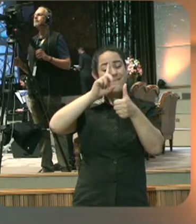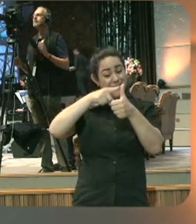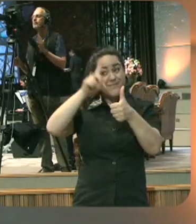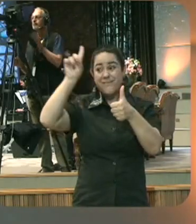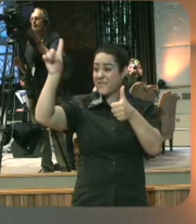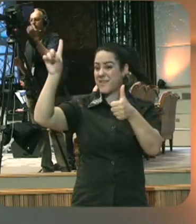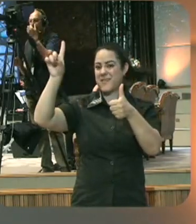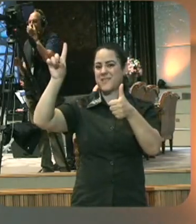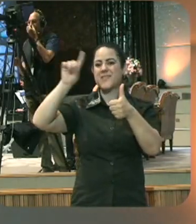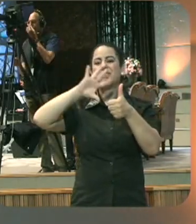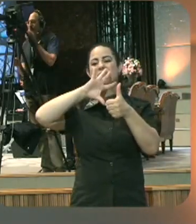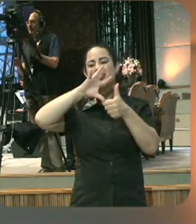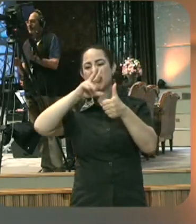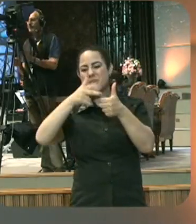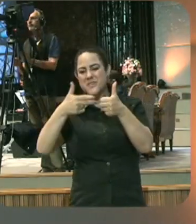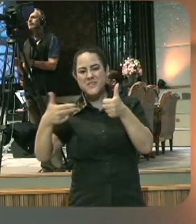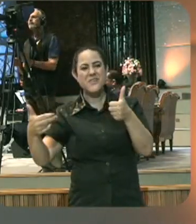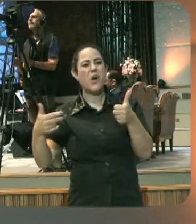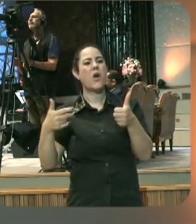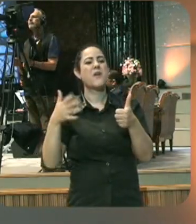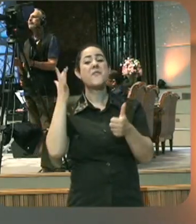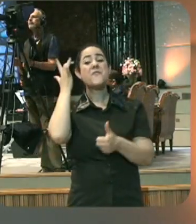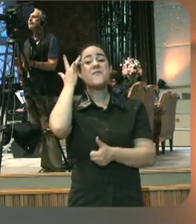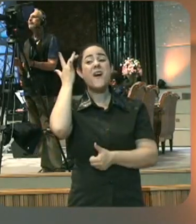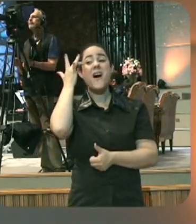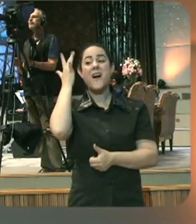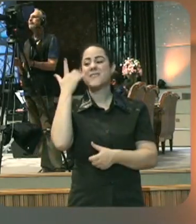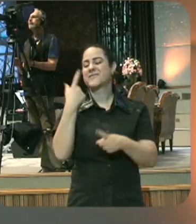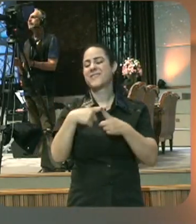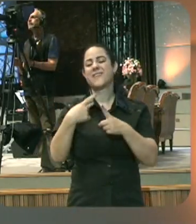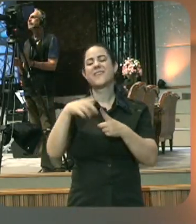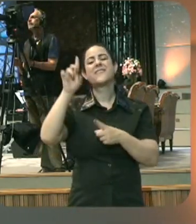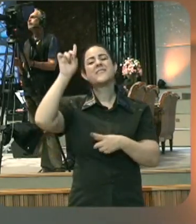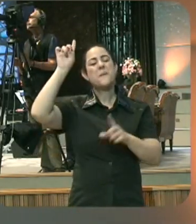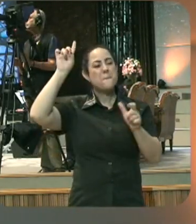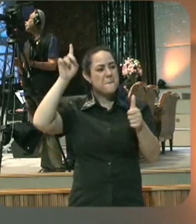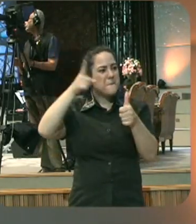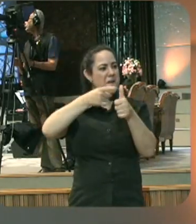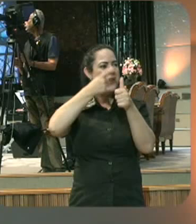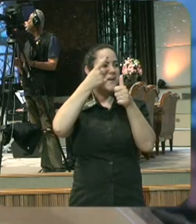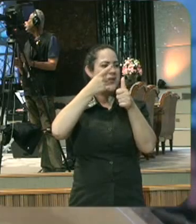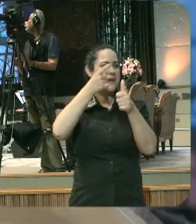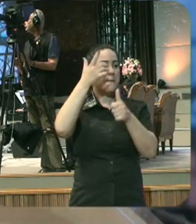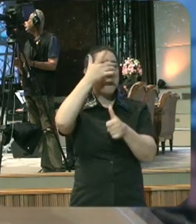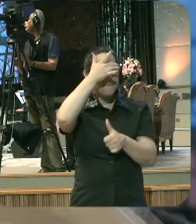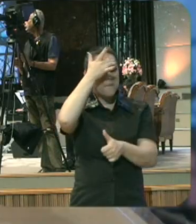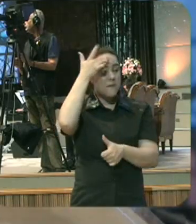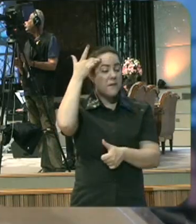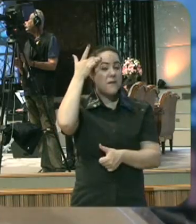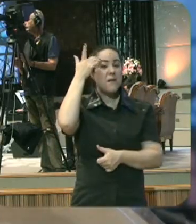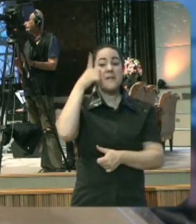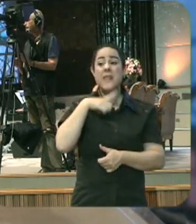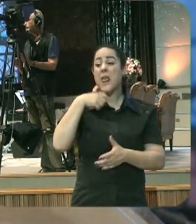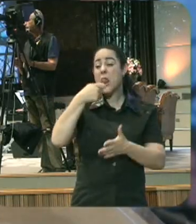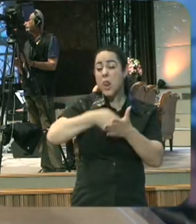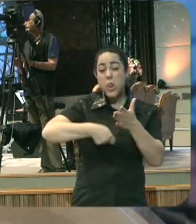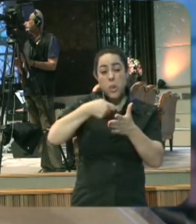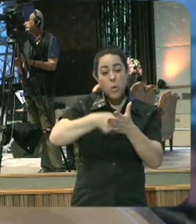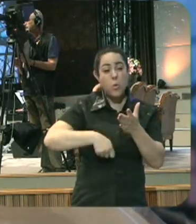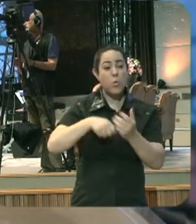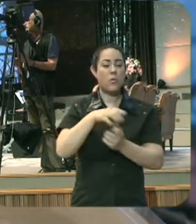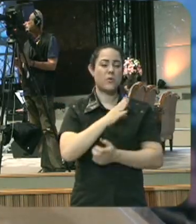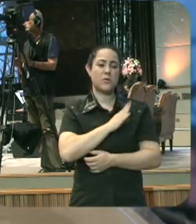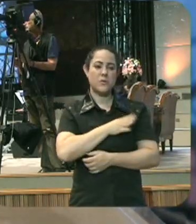todas as outras coisas são fáceis, porque Ele é o primeiro na nossa vida. Então pessoas que estão vivendo essa luta no